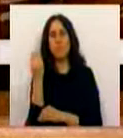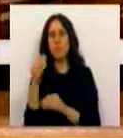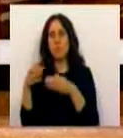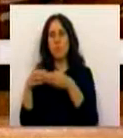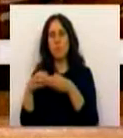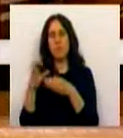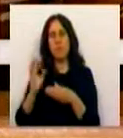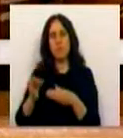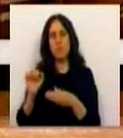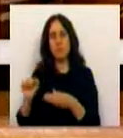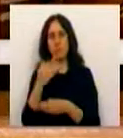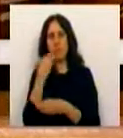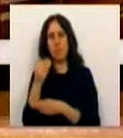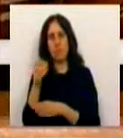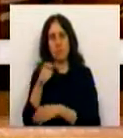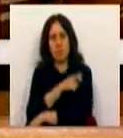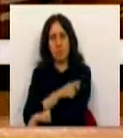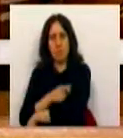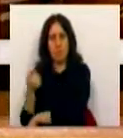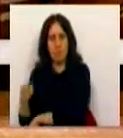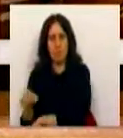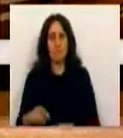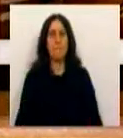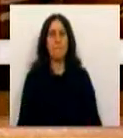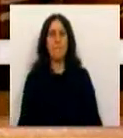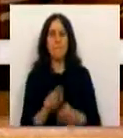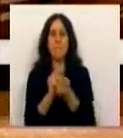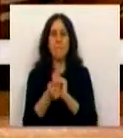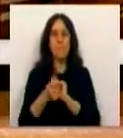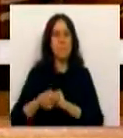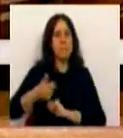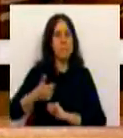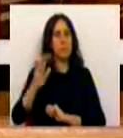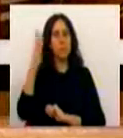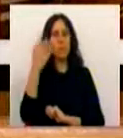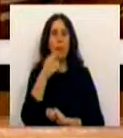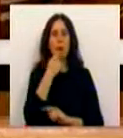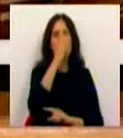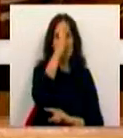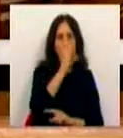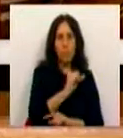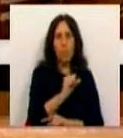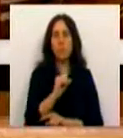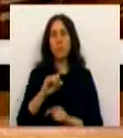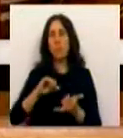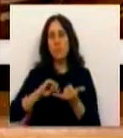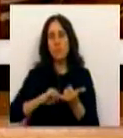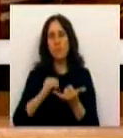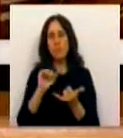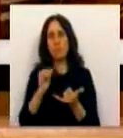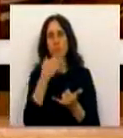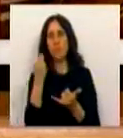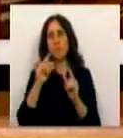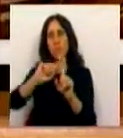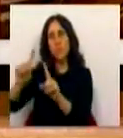A chave dessa futura proposta de revisão global é justamente o diálogo entre o Governo e as plataformas representativas do associativismo jovem